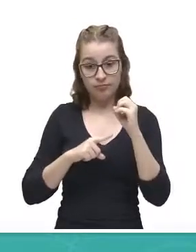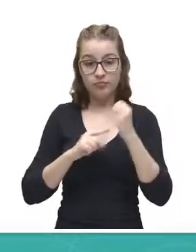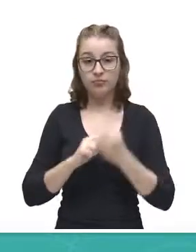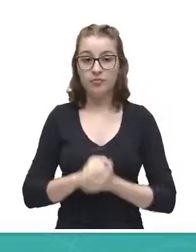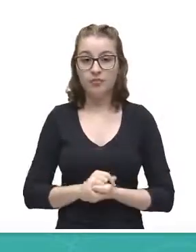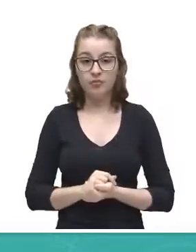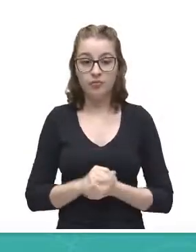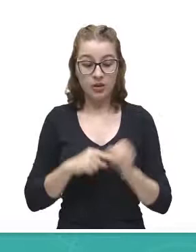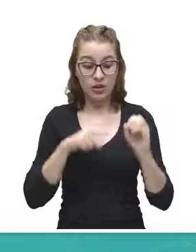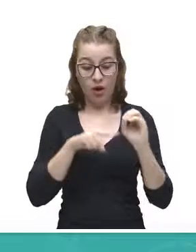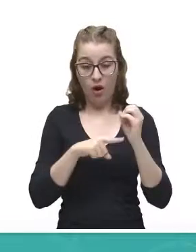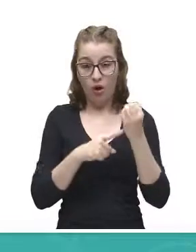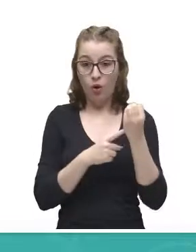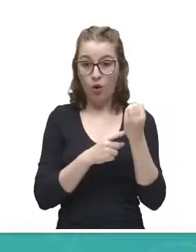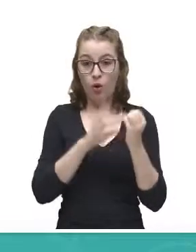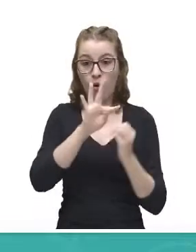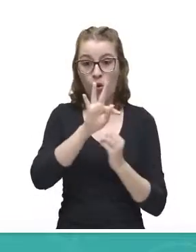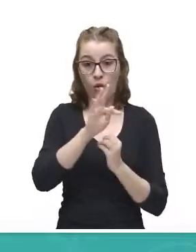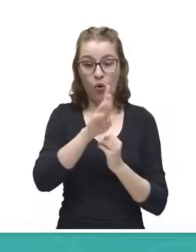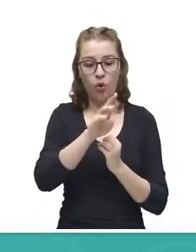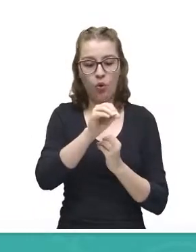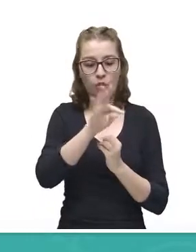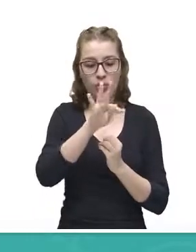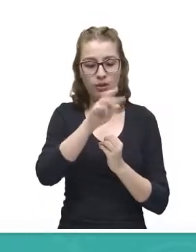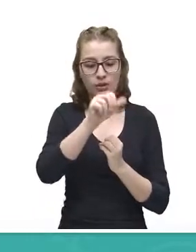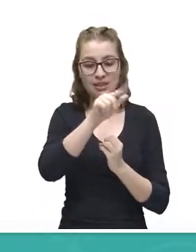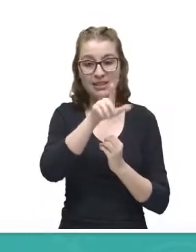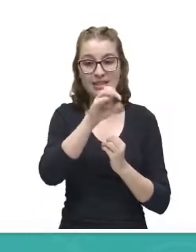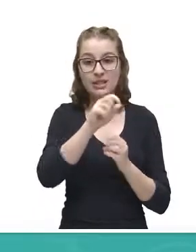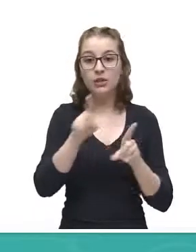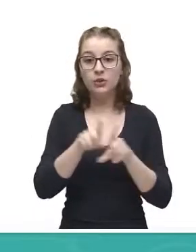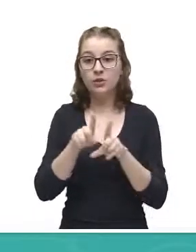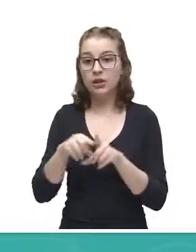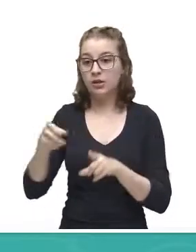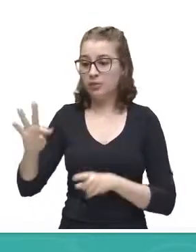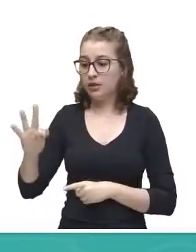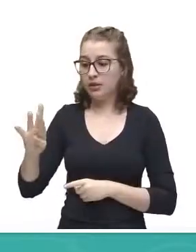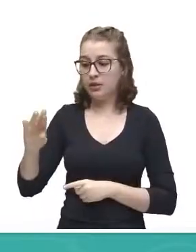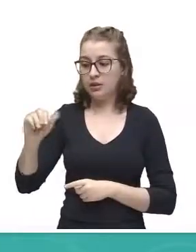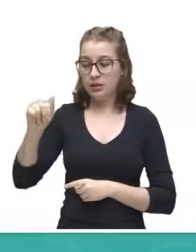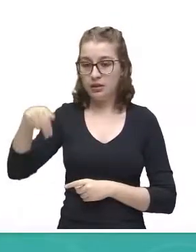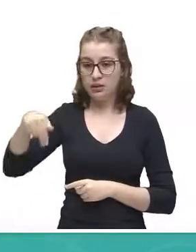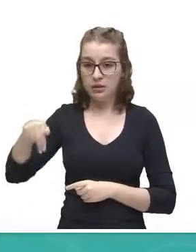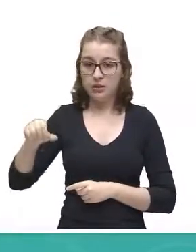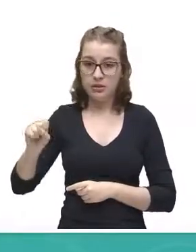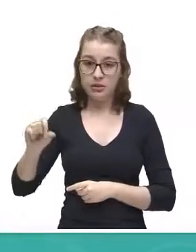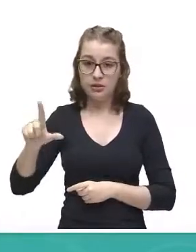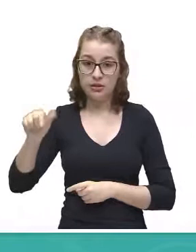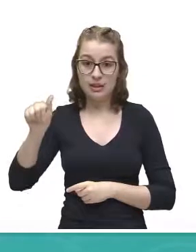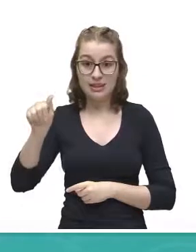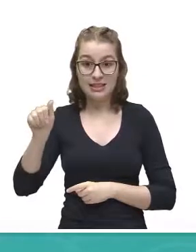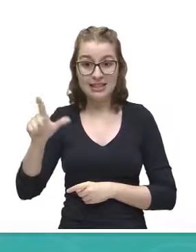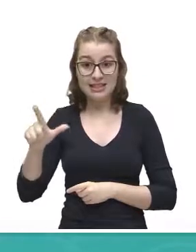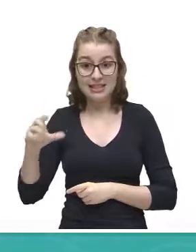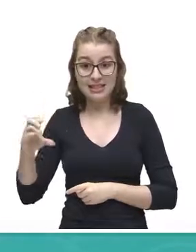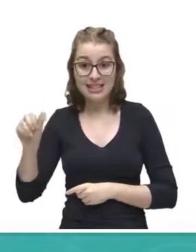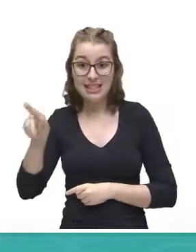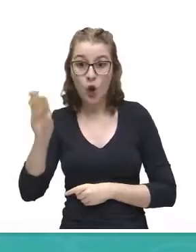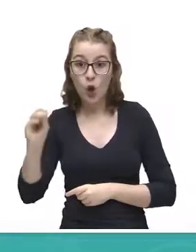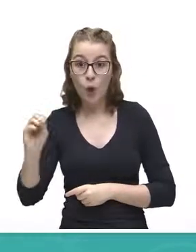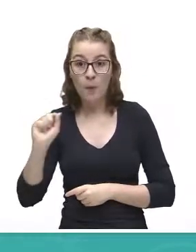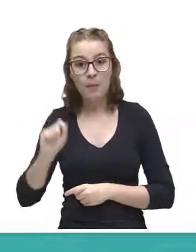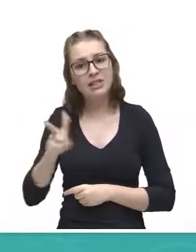de rotação, também vai ter um movimento de translação, porém já vai estar girando ao redor do Sol, né? Já vai ser um